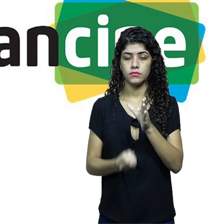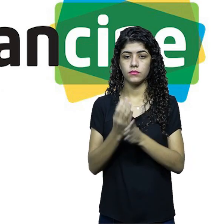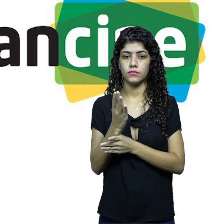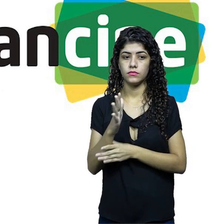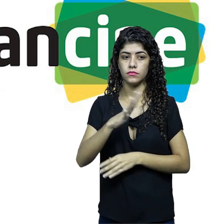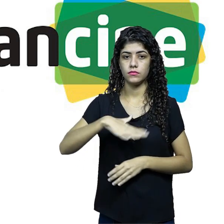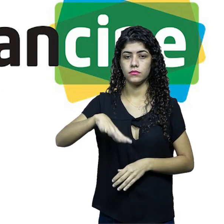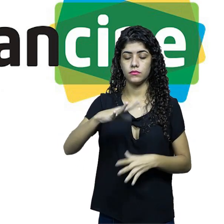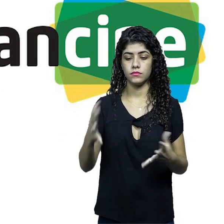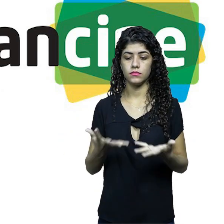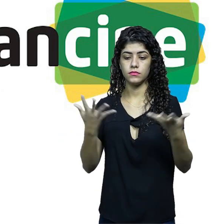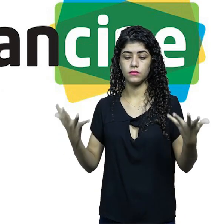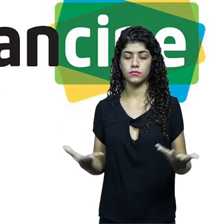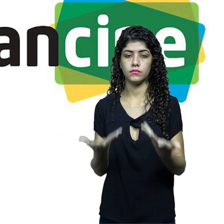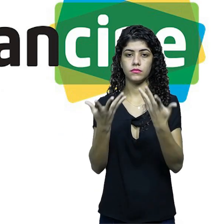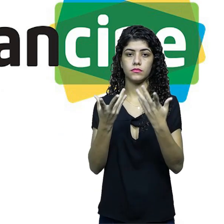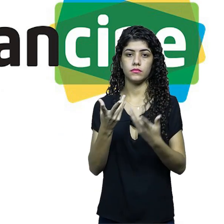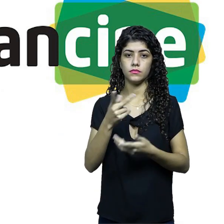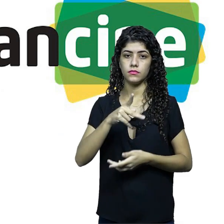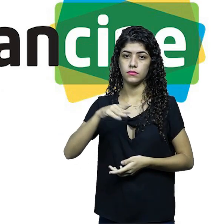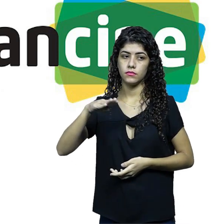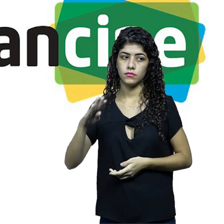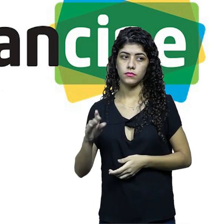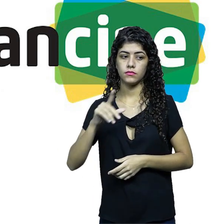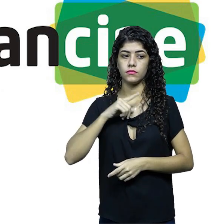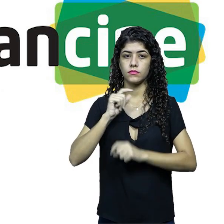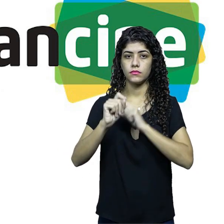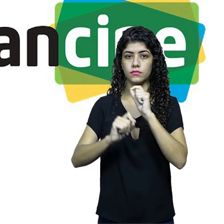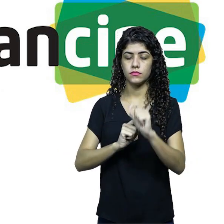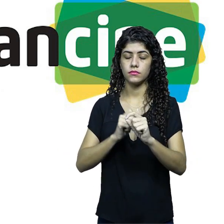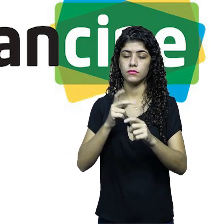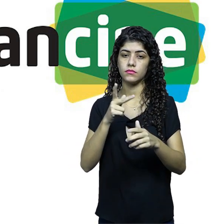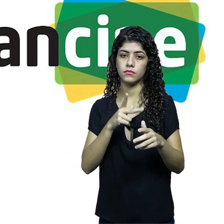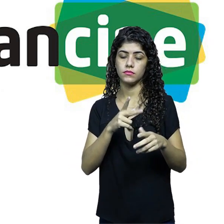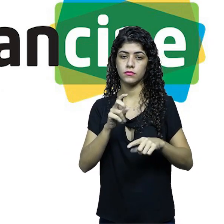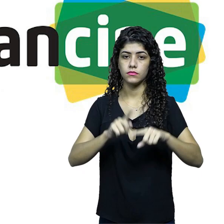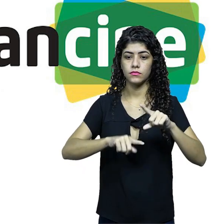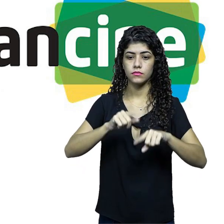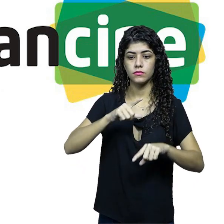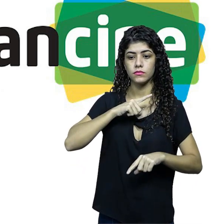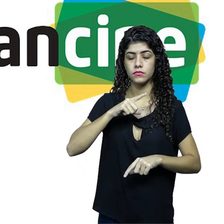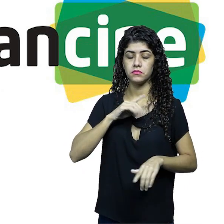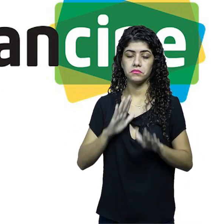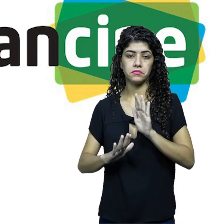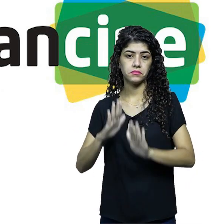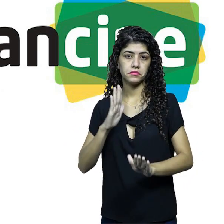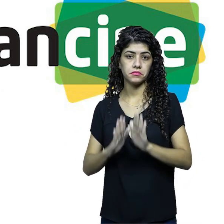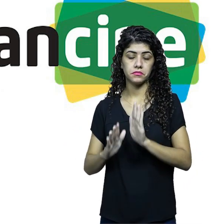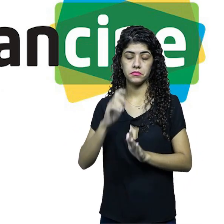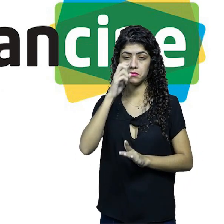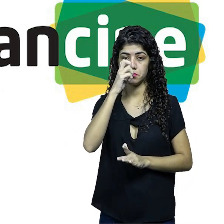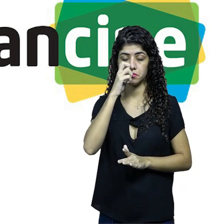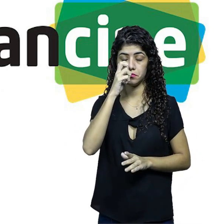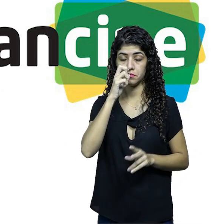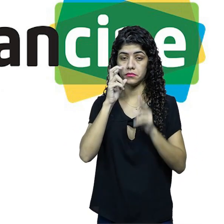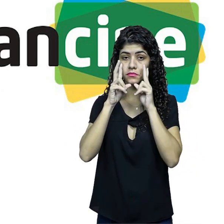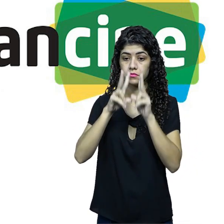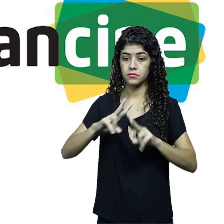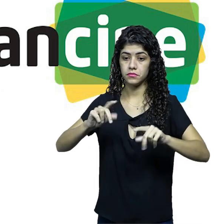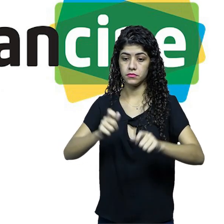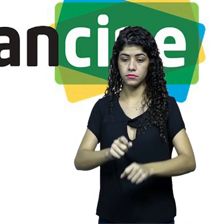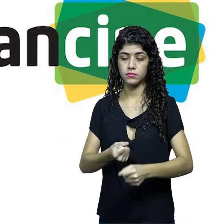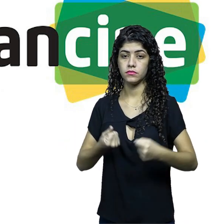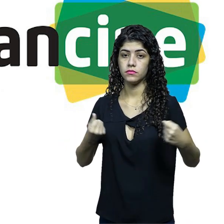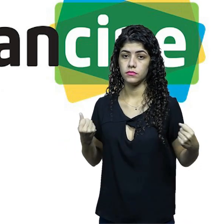cadeia produtiva do setor, incentivando o investimento privado para que mais produtos audiovisuais nacionais e independentes sejam vistos por um